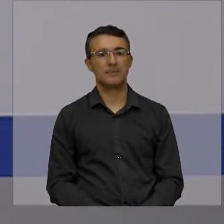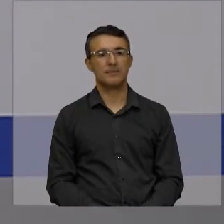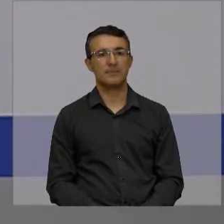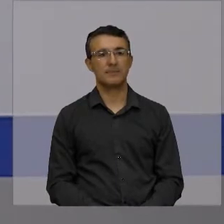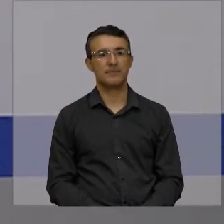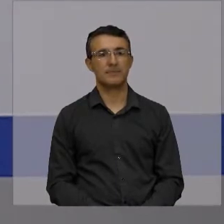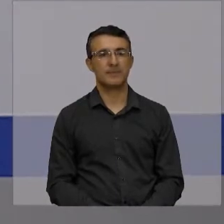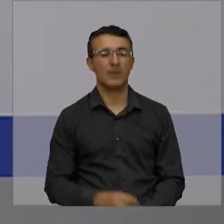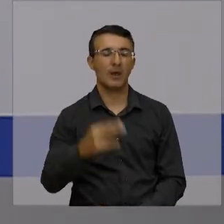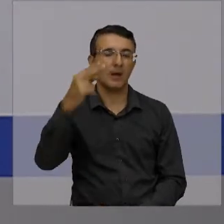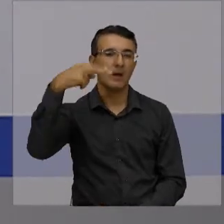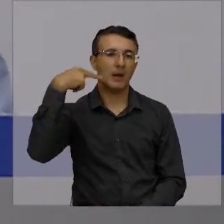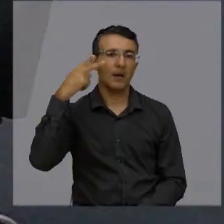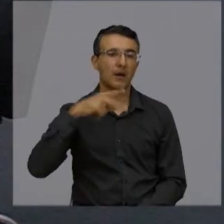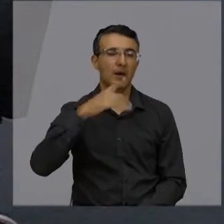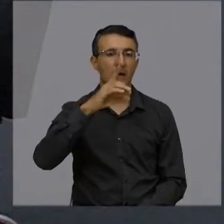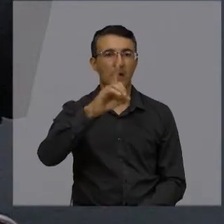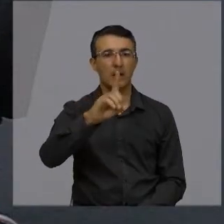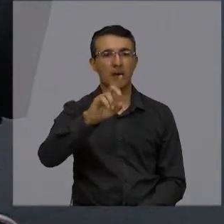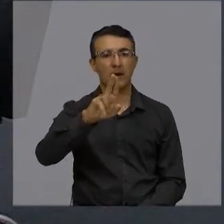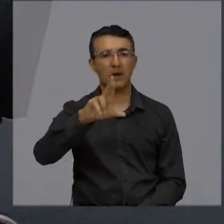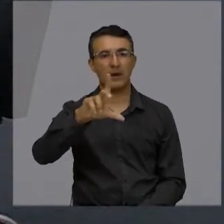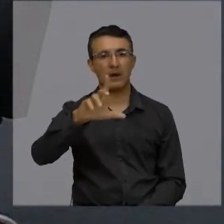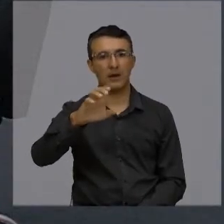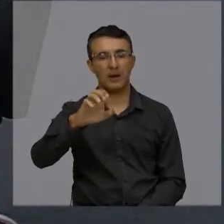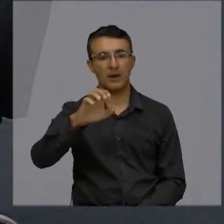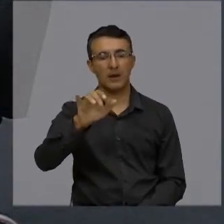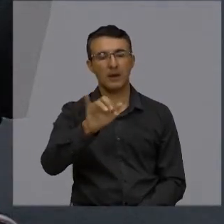nobre vereadora Dulce Rita.